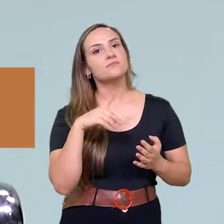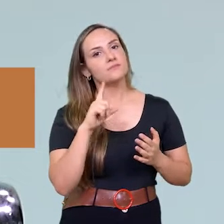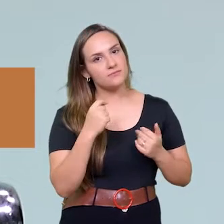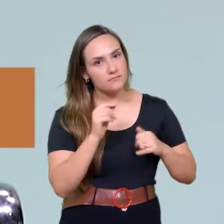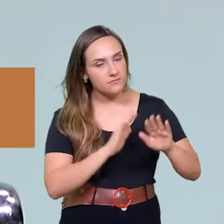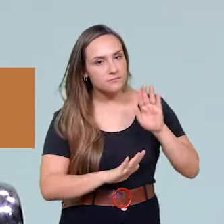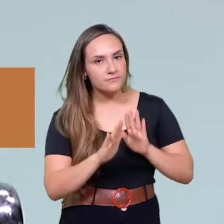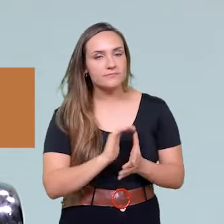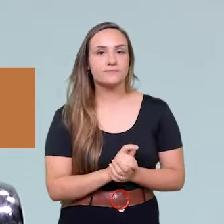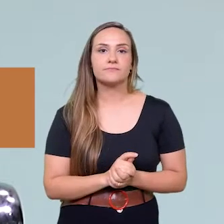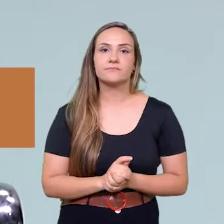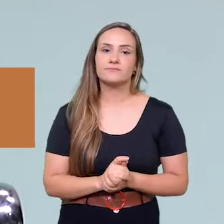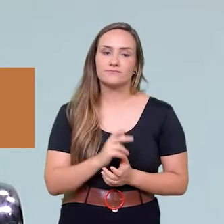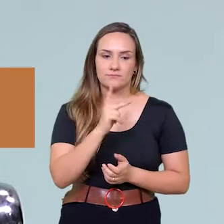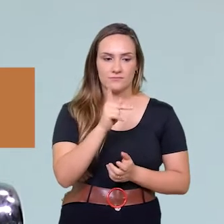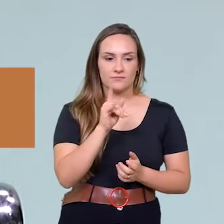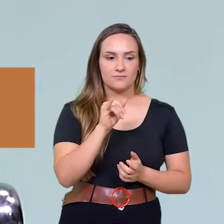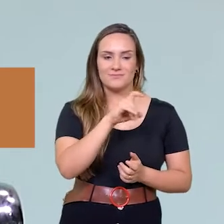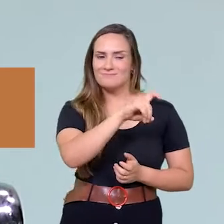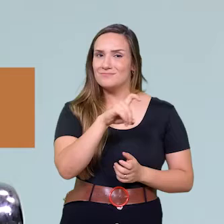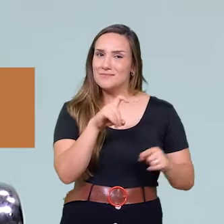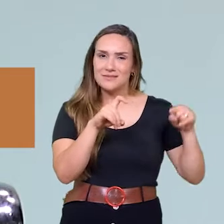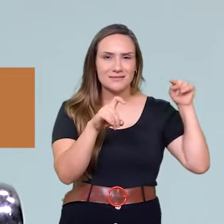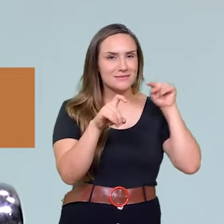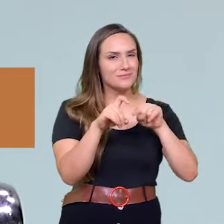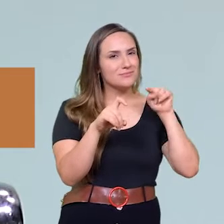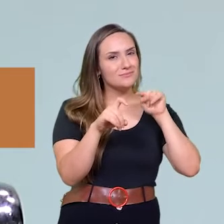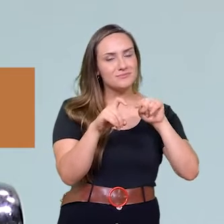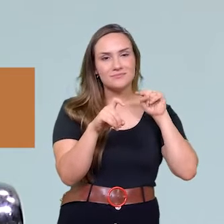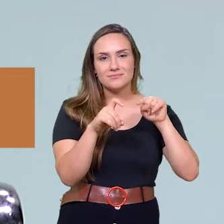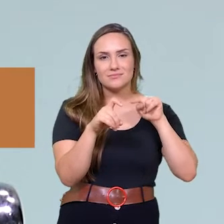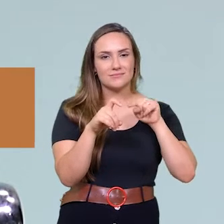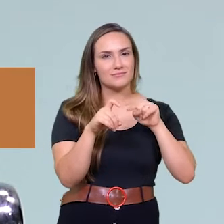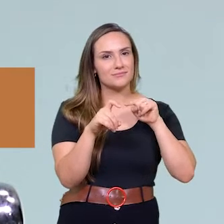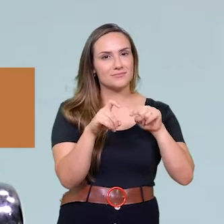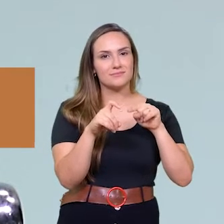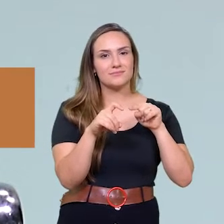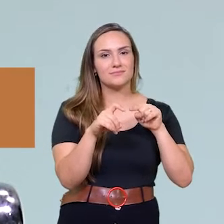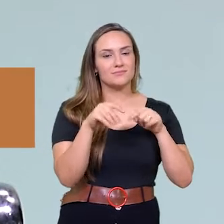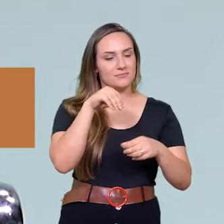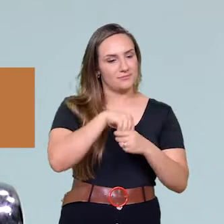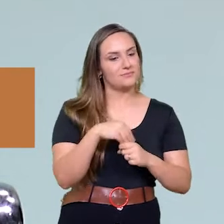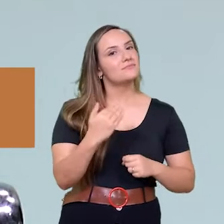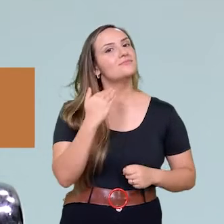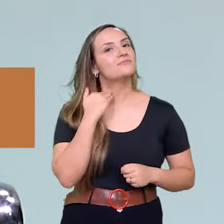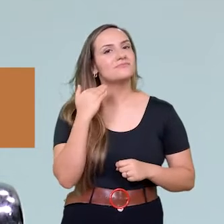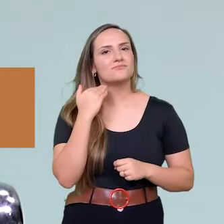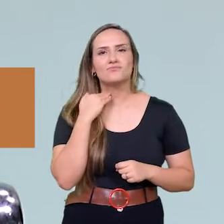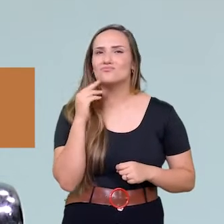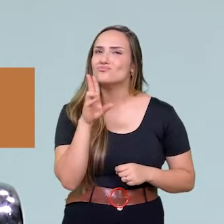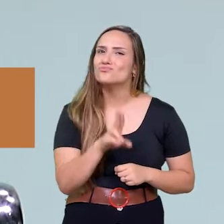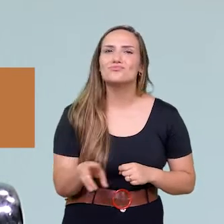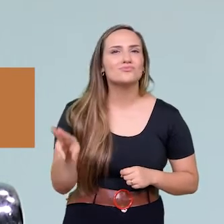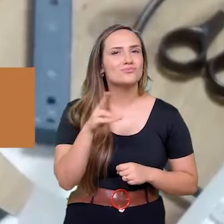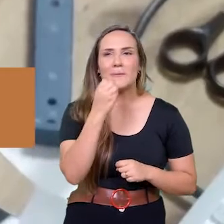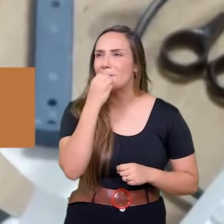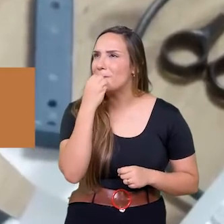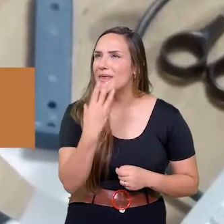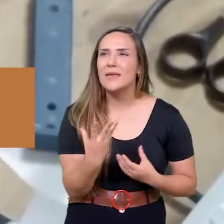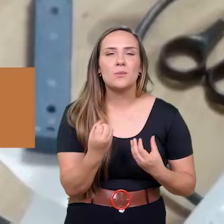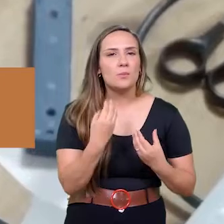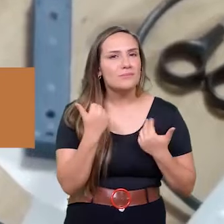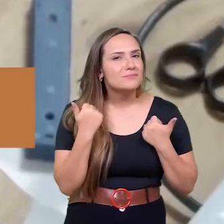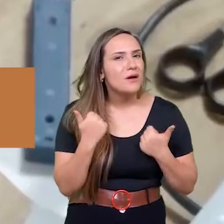O Pix, ele é uma ferramenta da atividade bancária muito